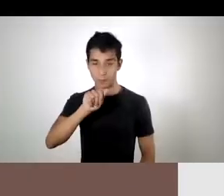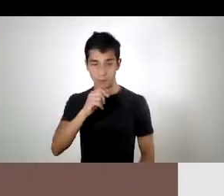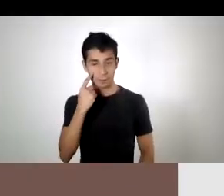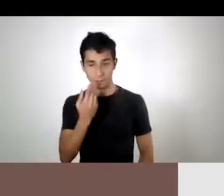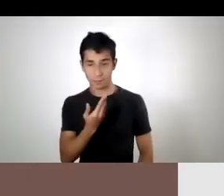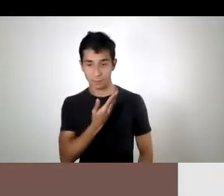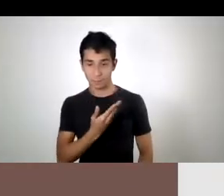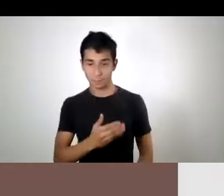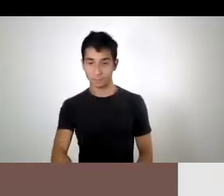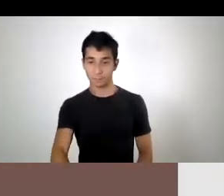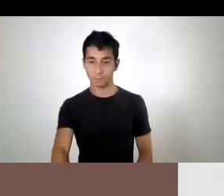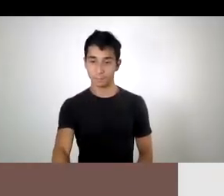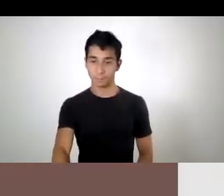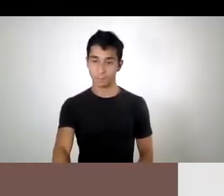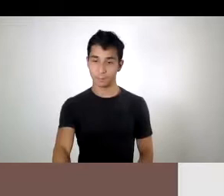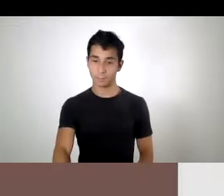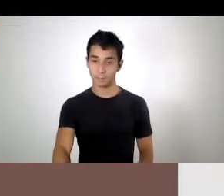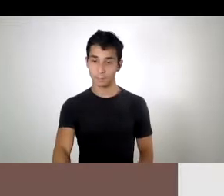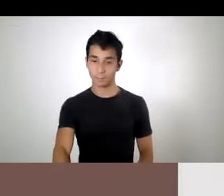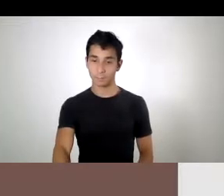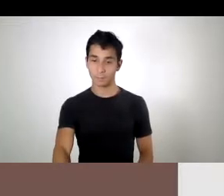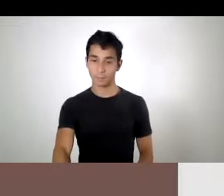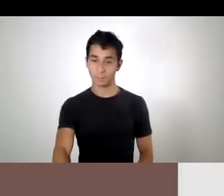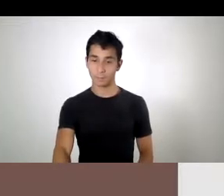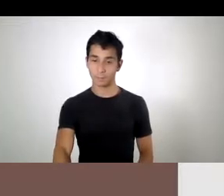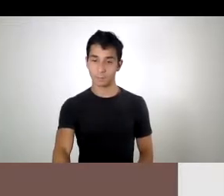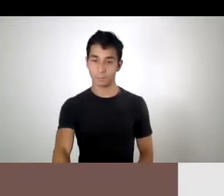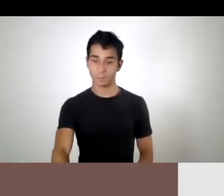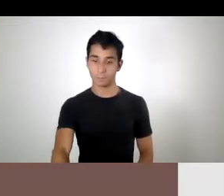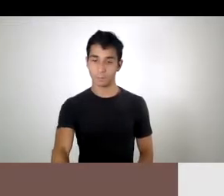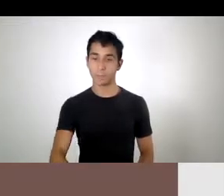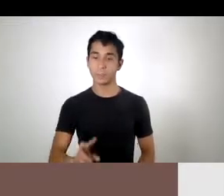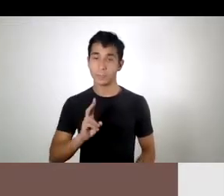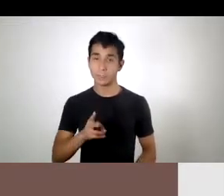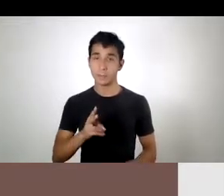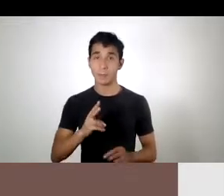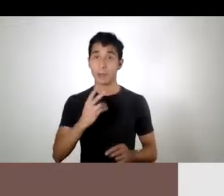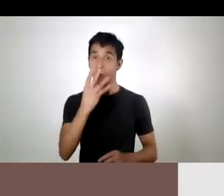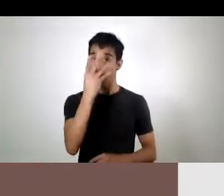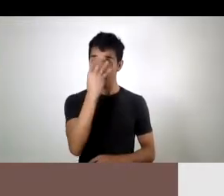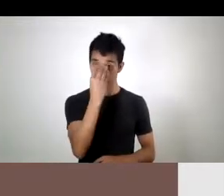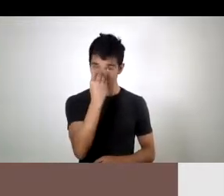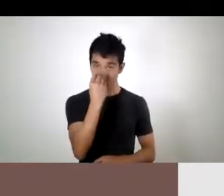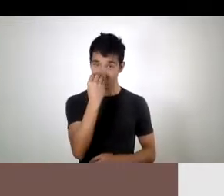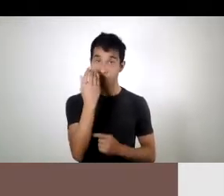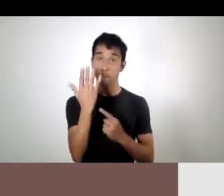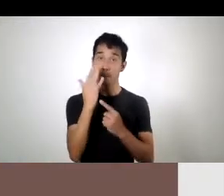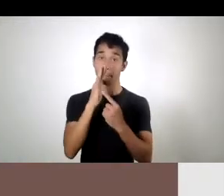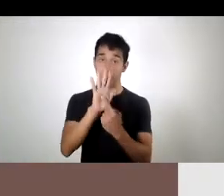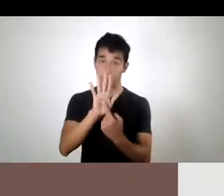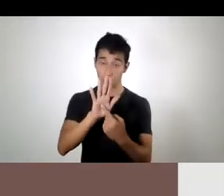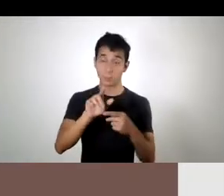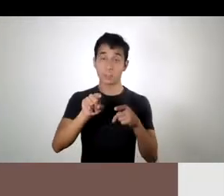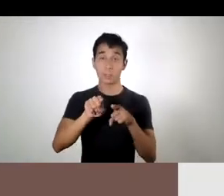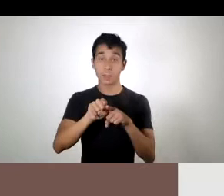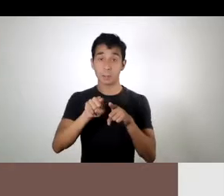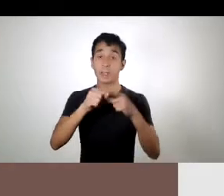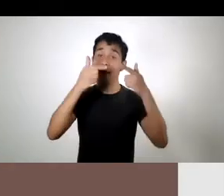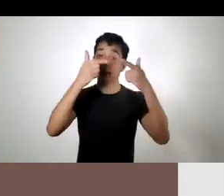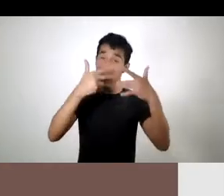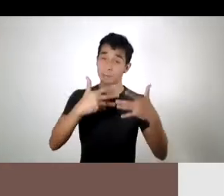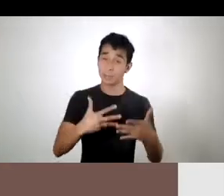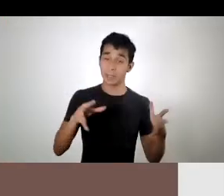que a gente sempre gosta de mostrar a foto da autora e falar um pouco da trajetória dela por dois